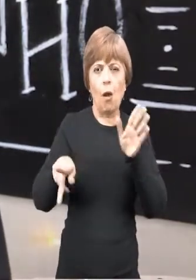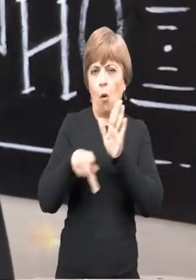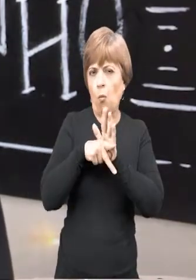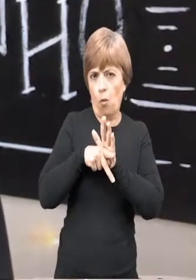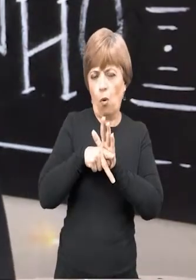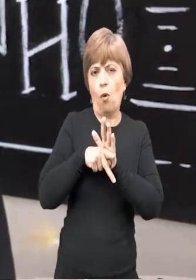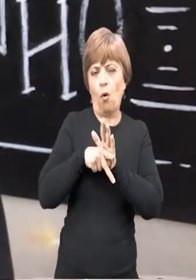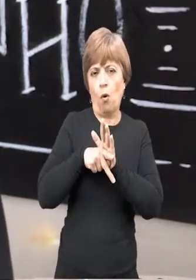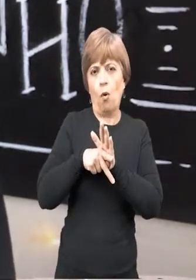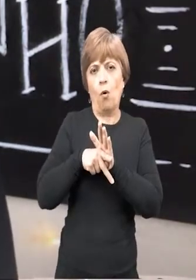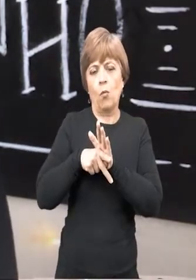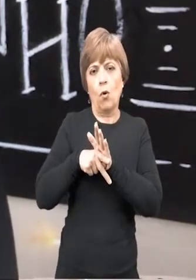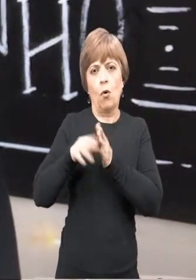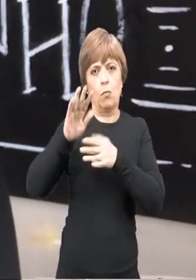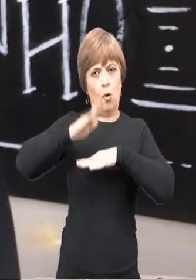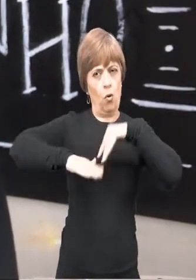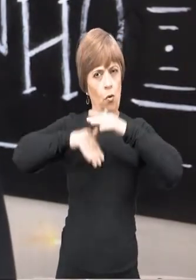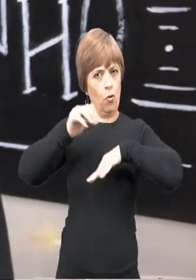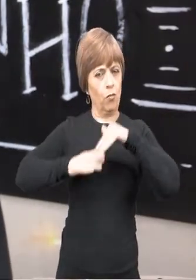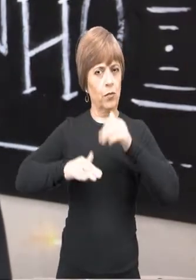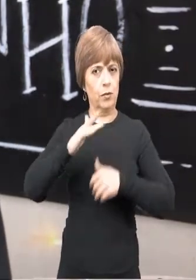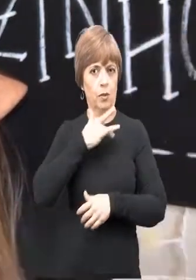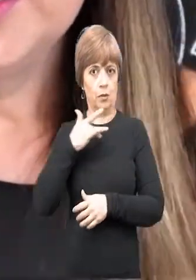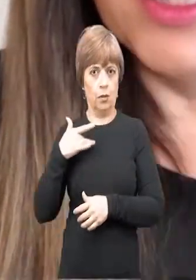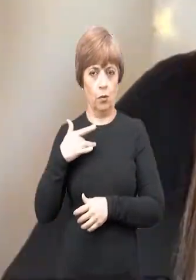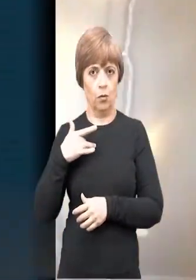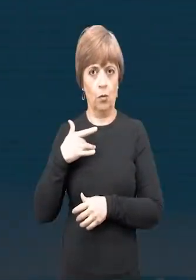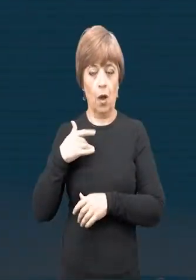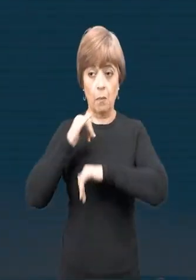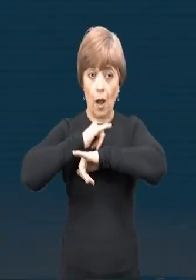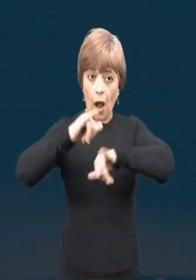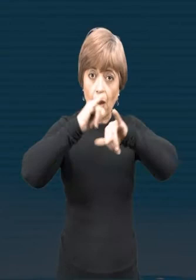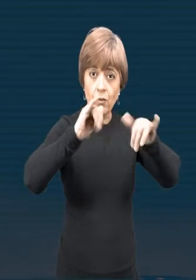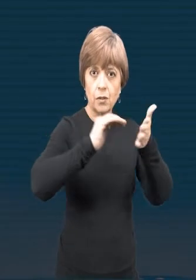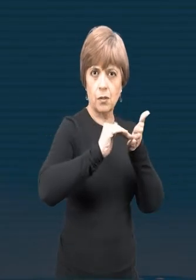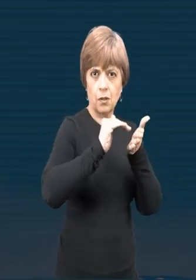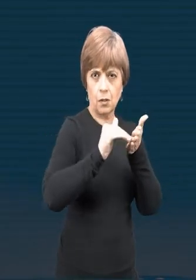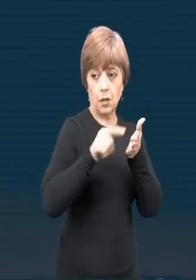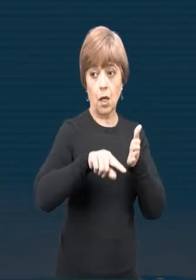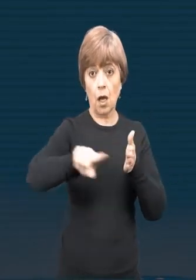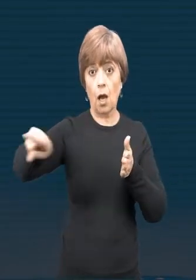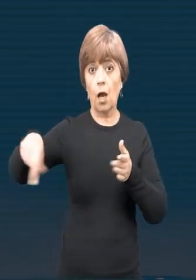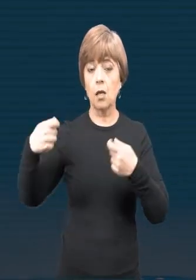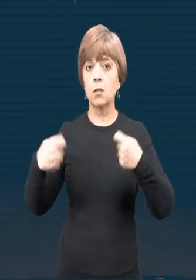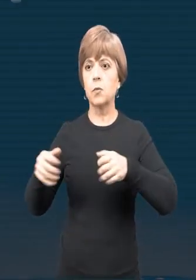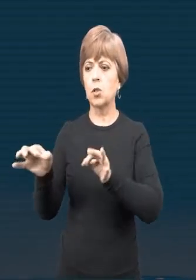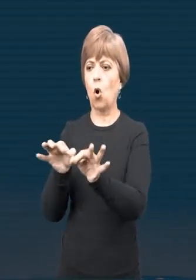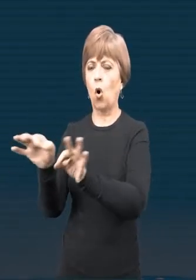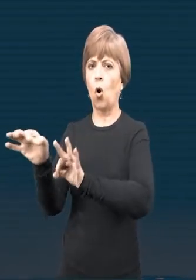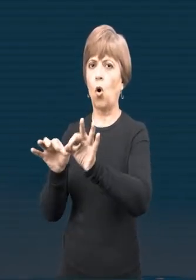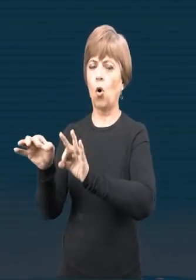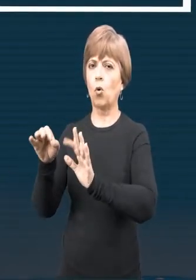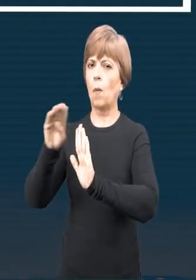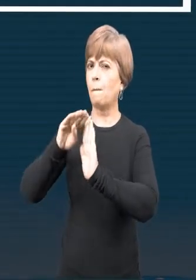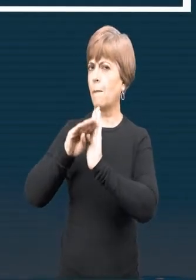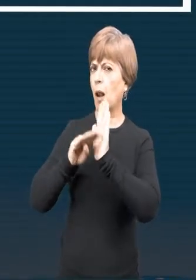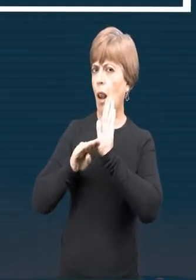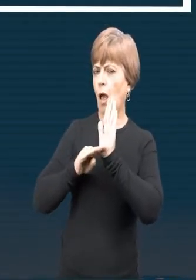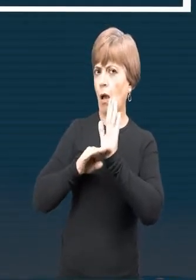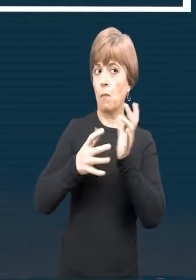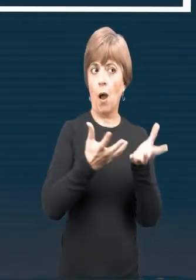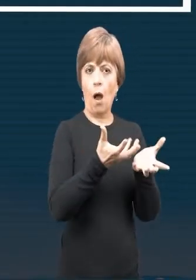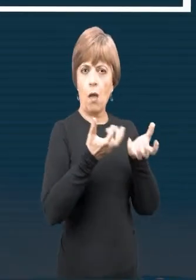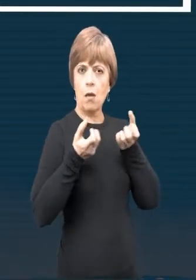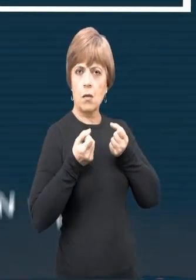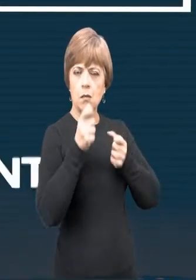saúde, para fomentar junto à Secretaria de Saúde que eles já começassem a montar um plano de contingência, um plano